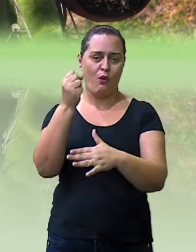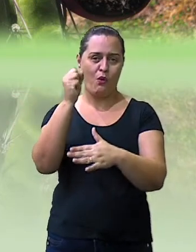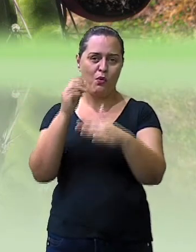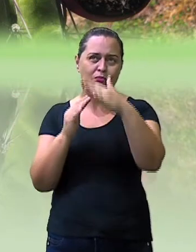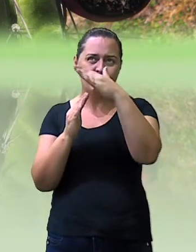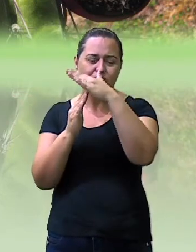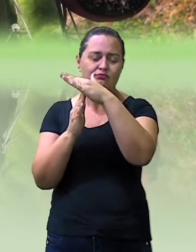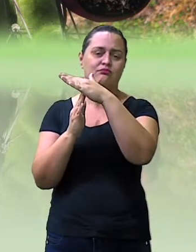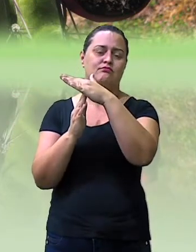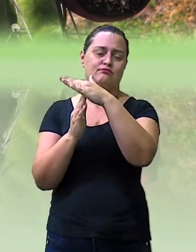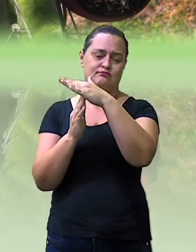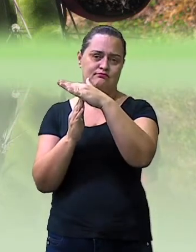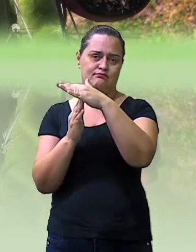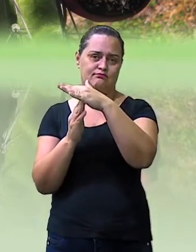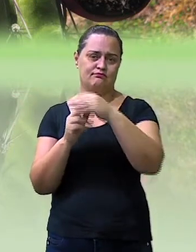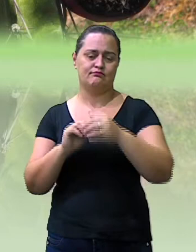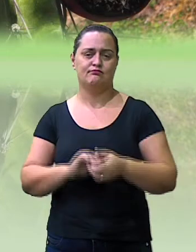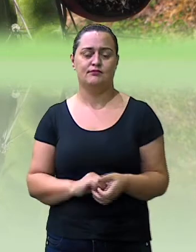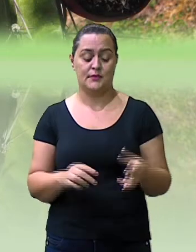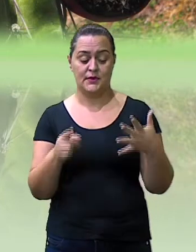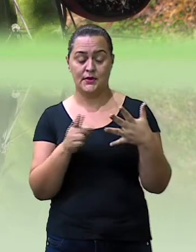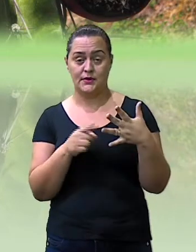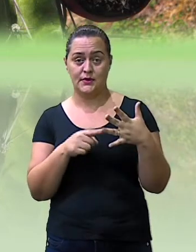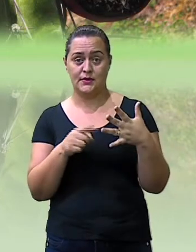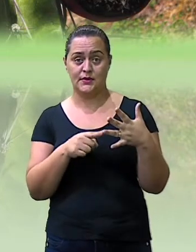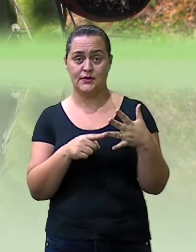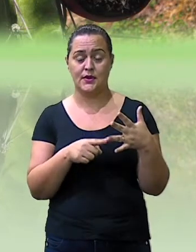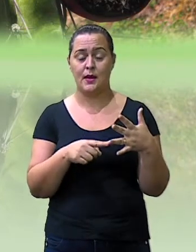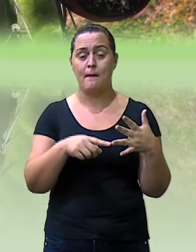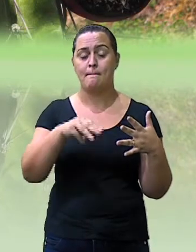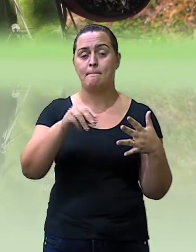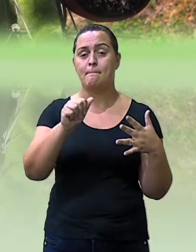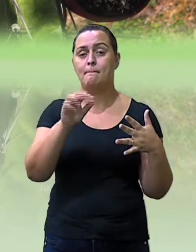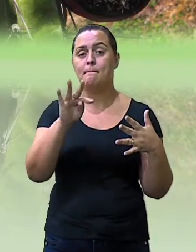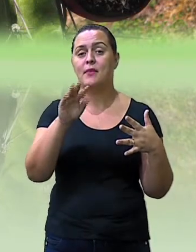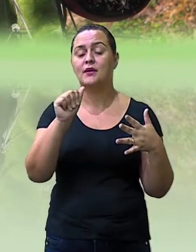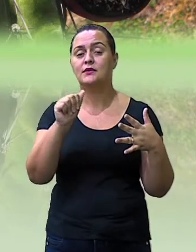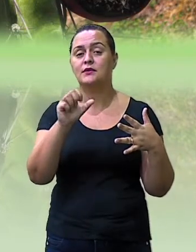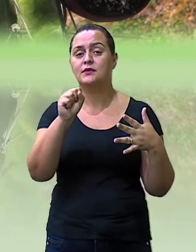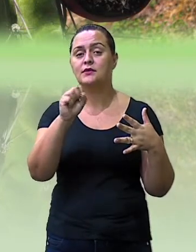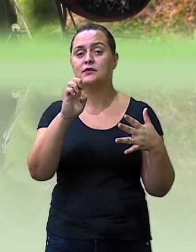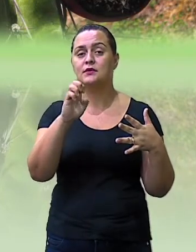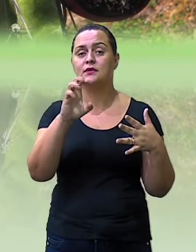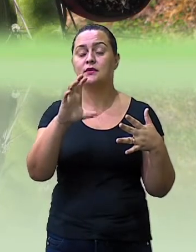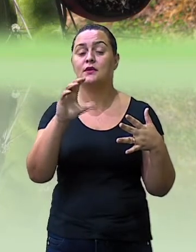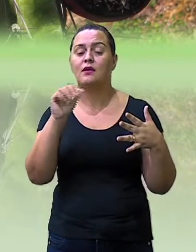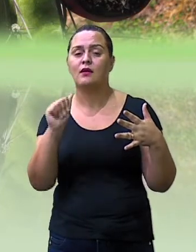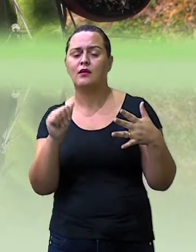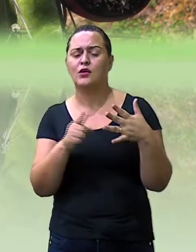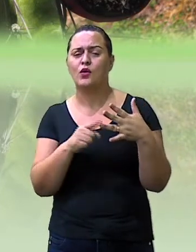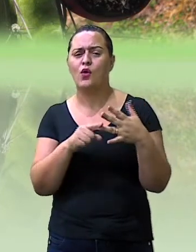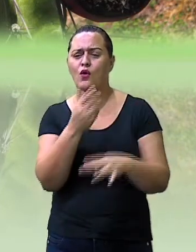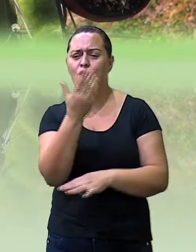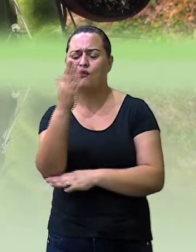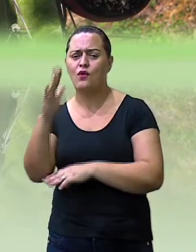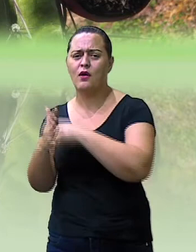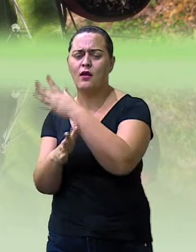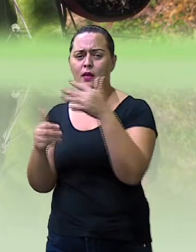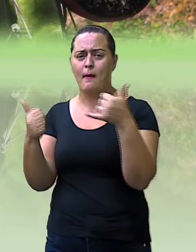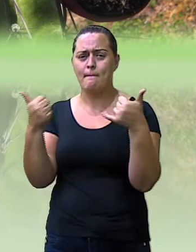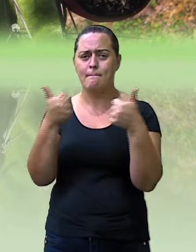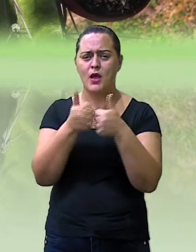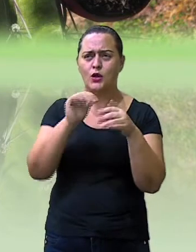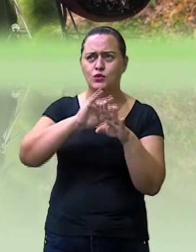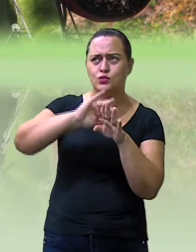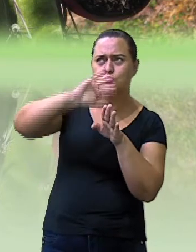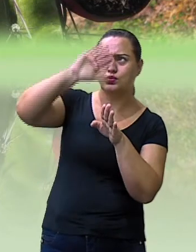macumbira. A mata seca, composta por florestas situadas próximo de encostas e topos